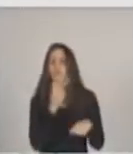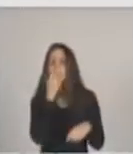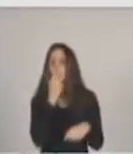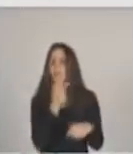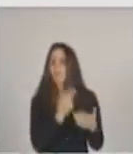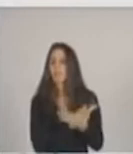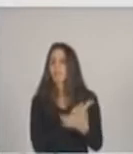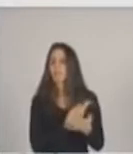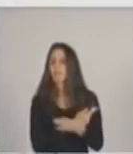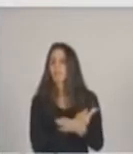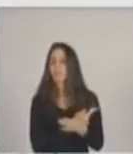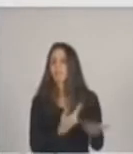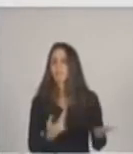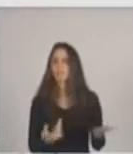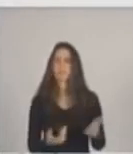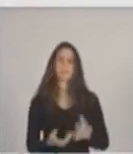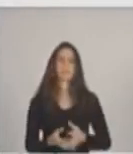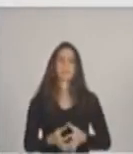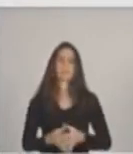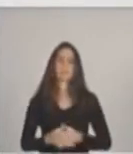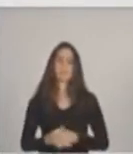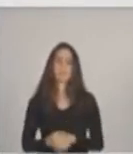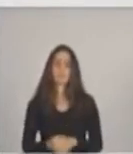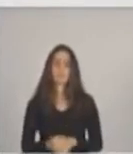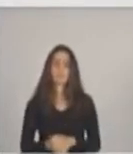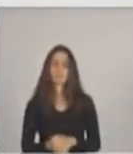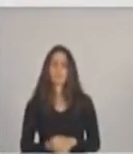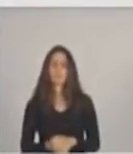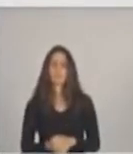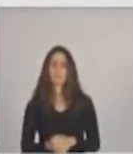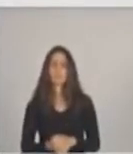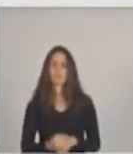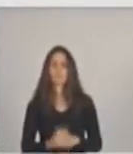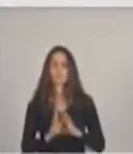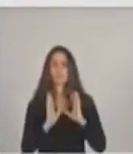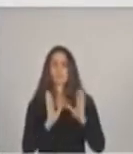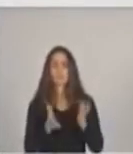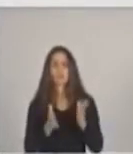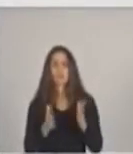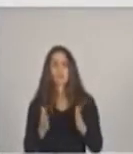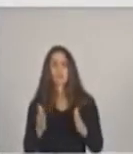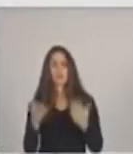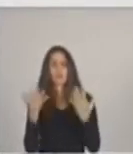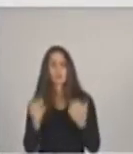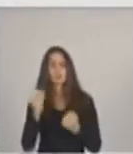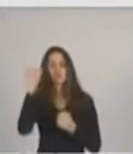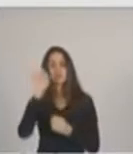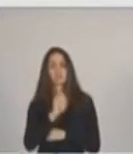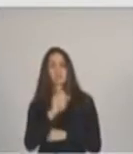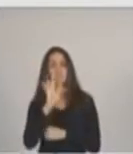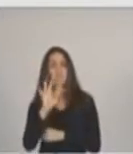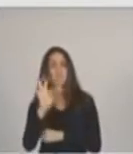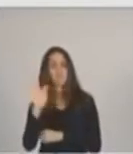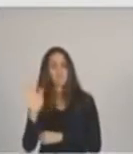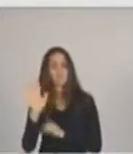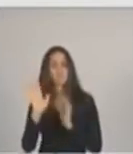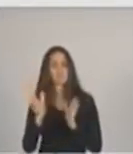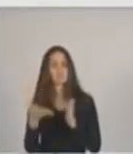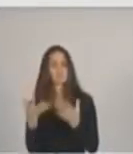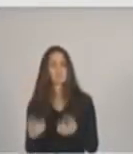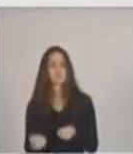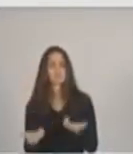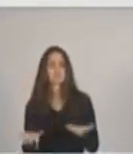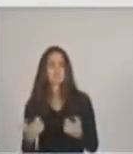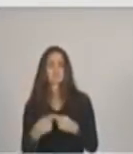Isso já está pactuado no Supremo. Vou mais uma vez